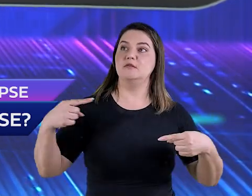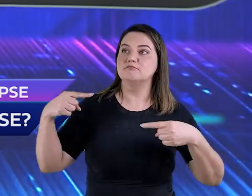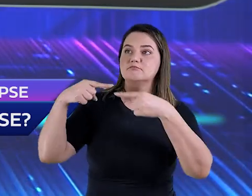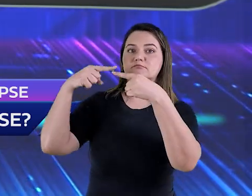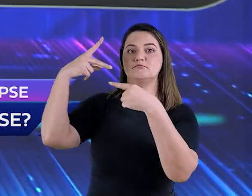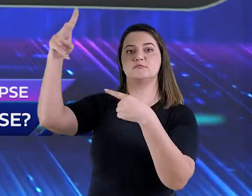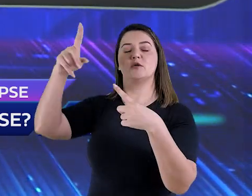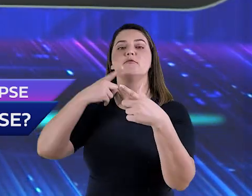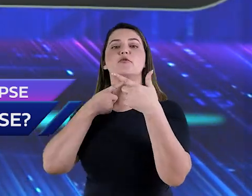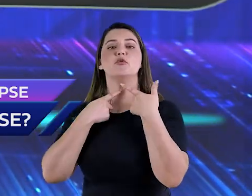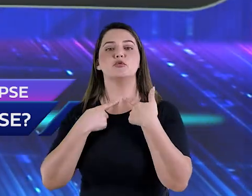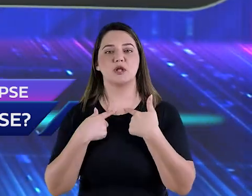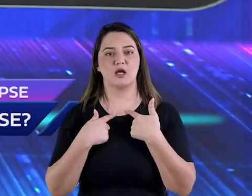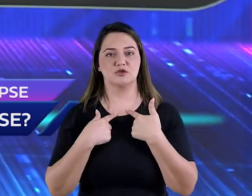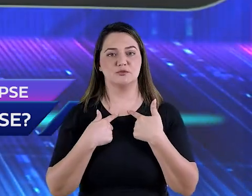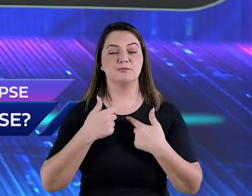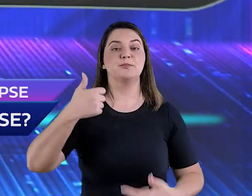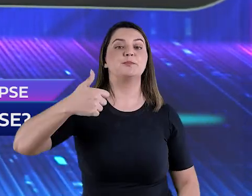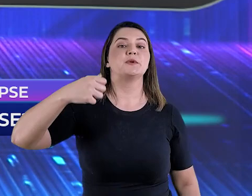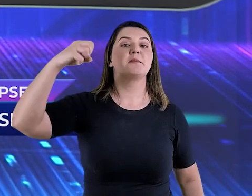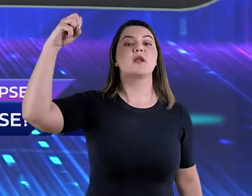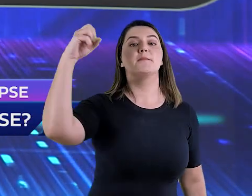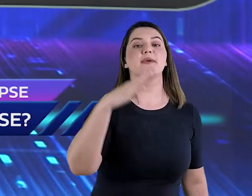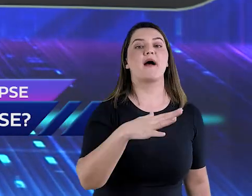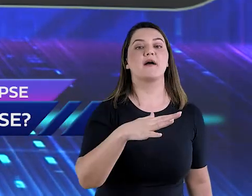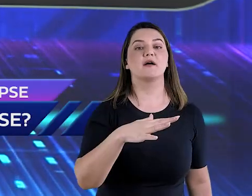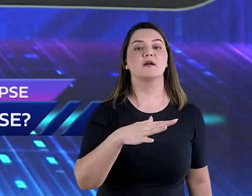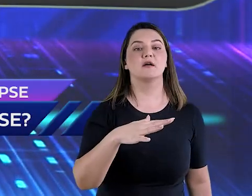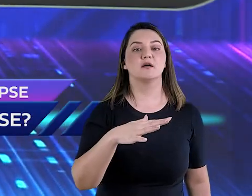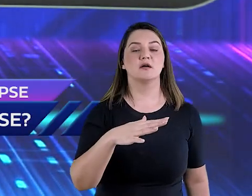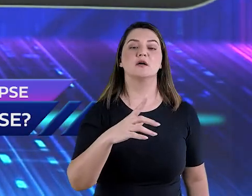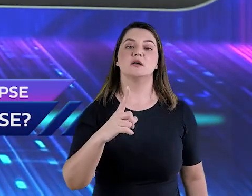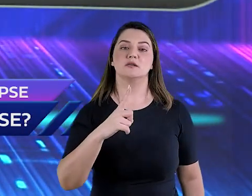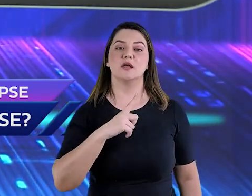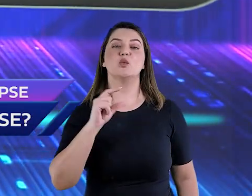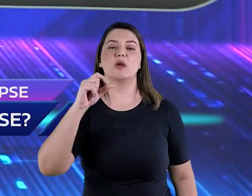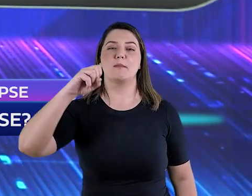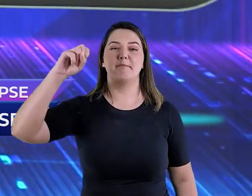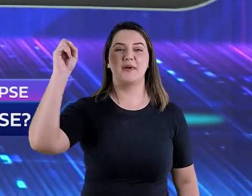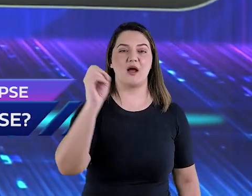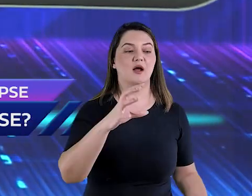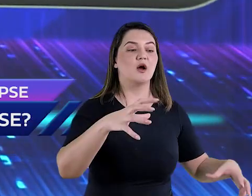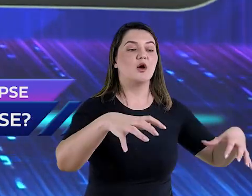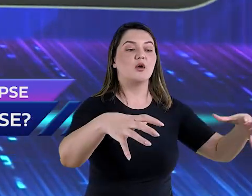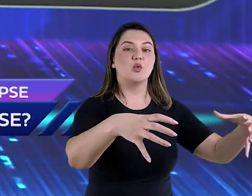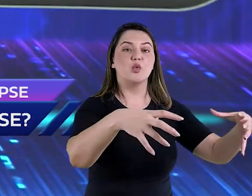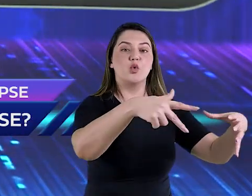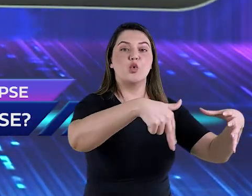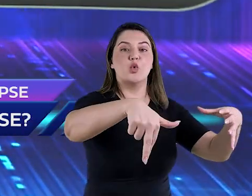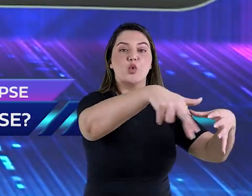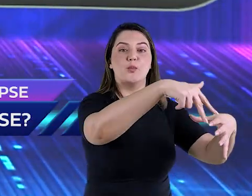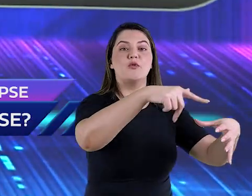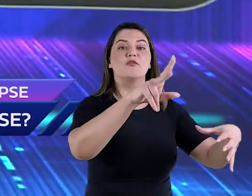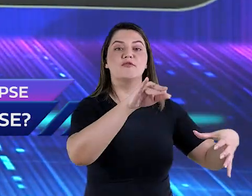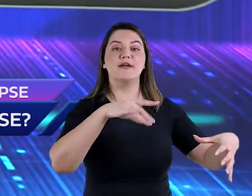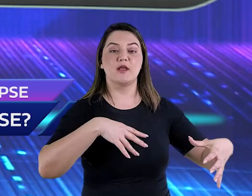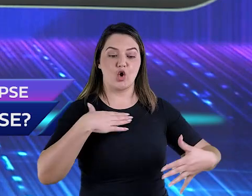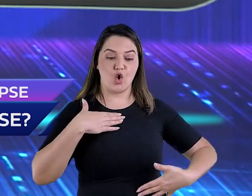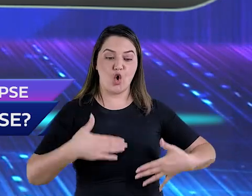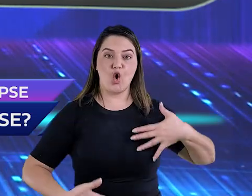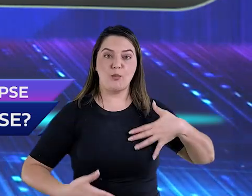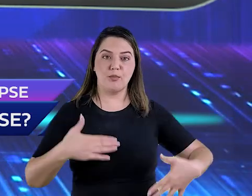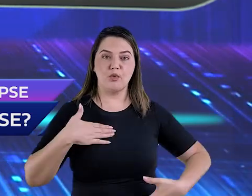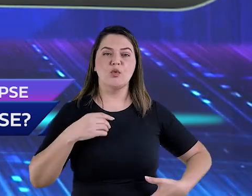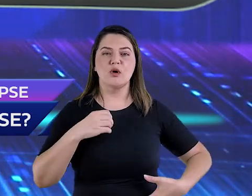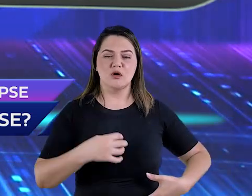a vontade dEle. Na primeira praga, úlceras malignas e perniciosas cairão sobre o